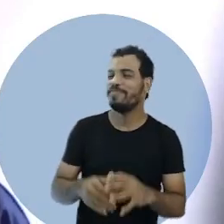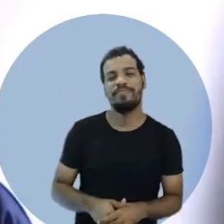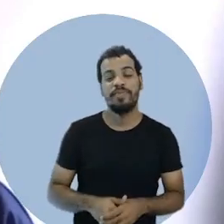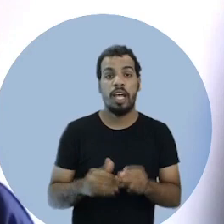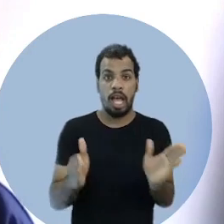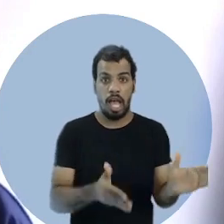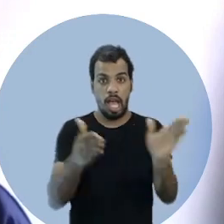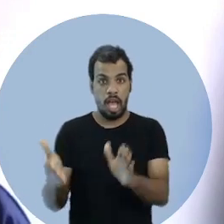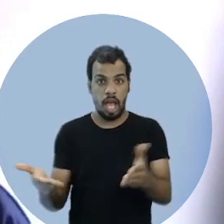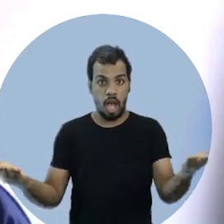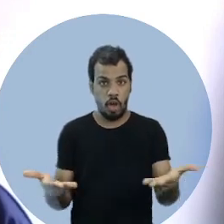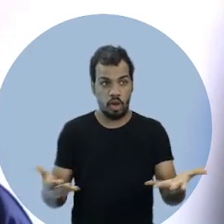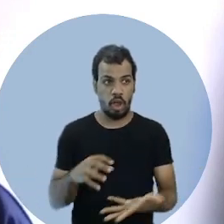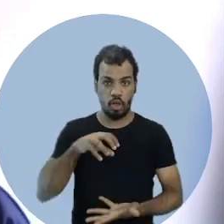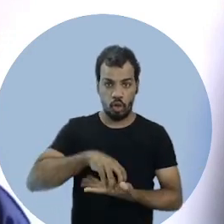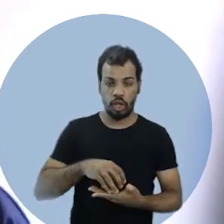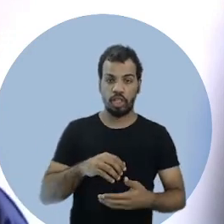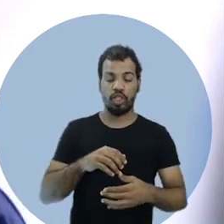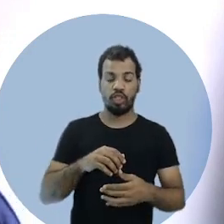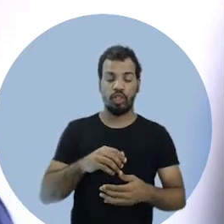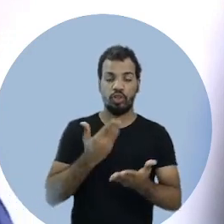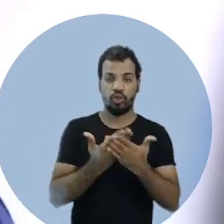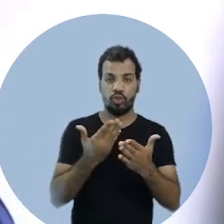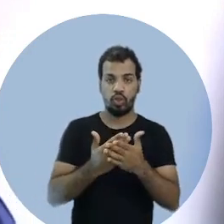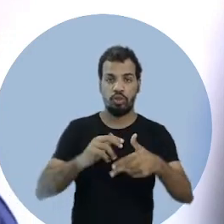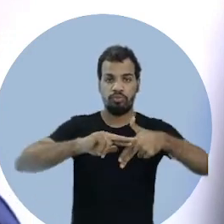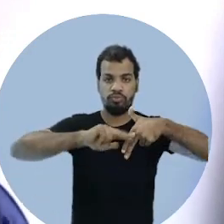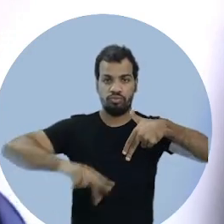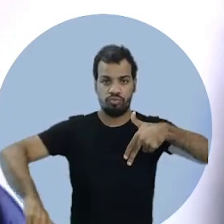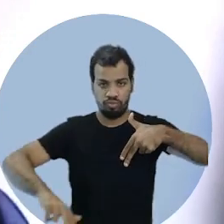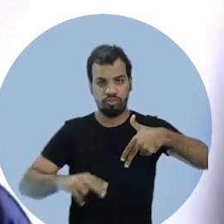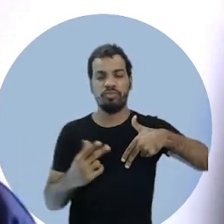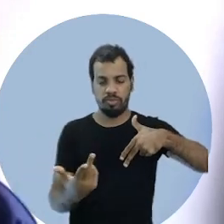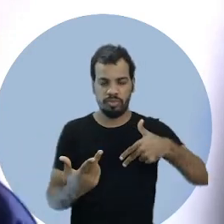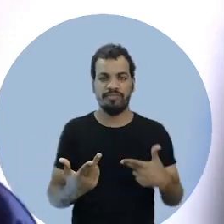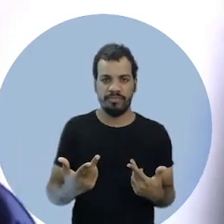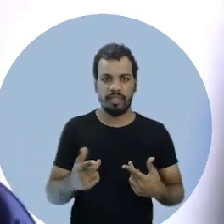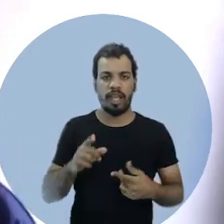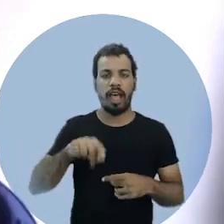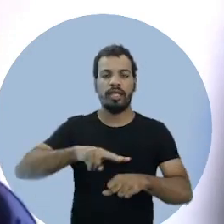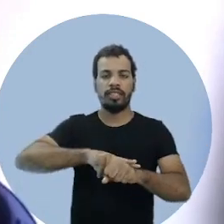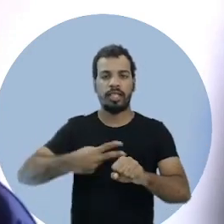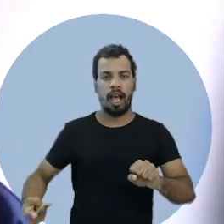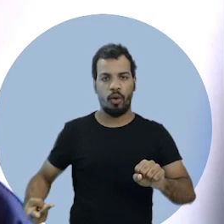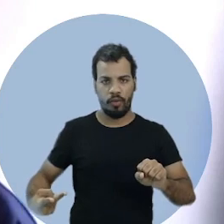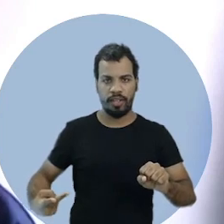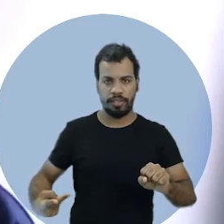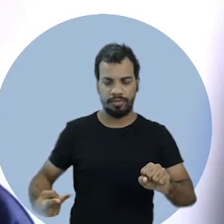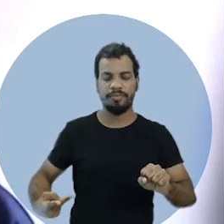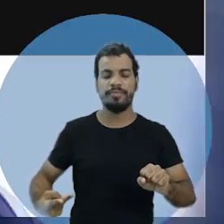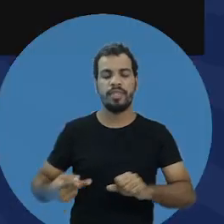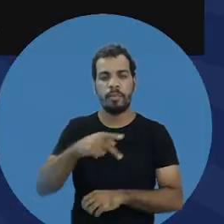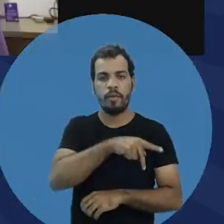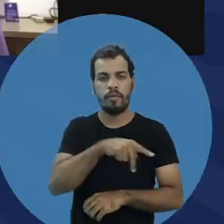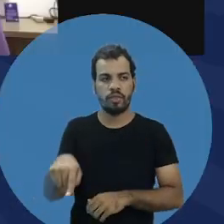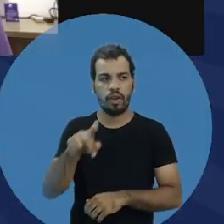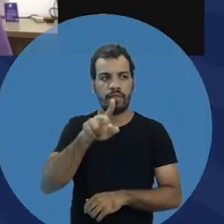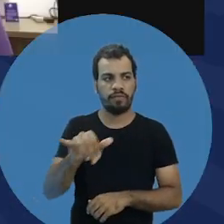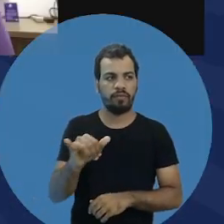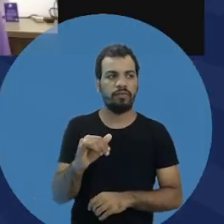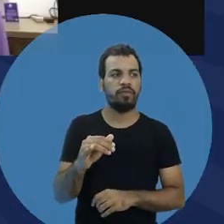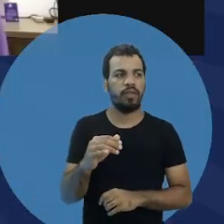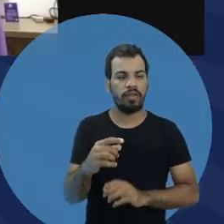Estudos de Gênero, da Erin Carlos Rios, da cidade de Arco Verde. A professora Débora Batista apresentou o projeto